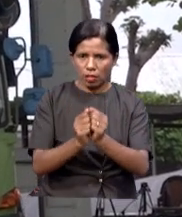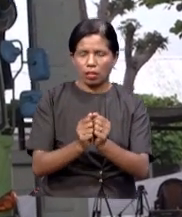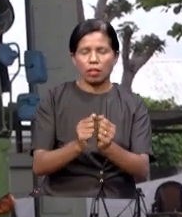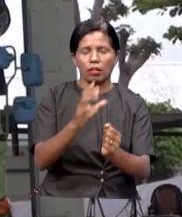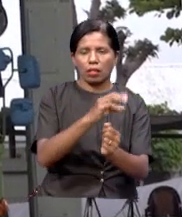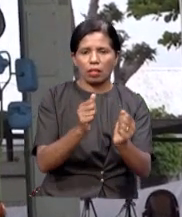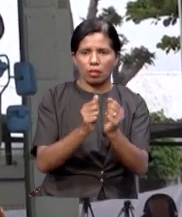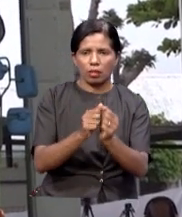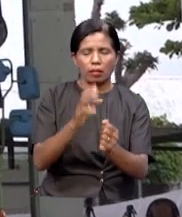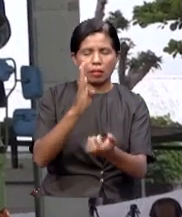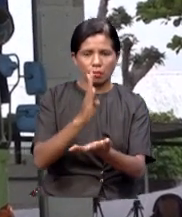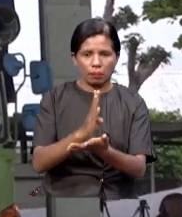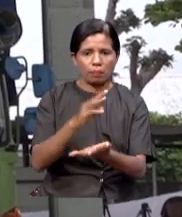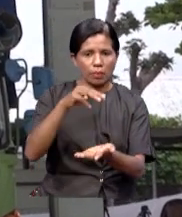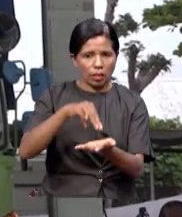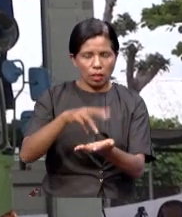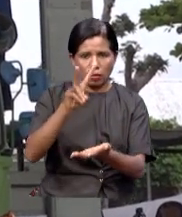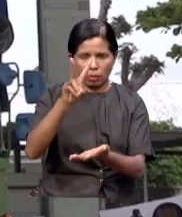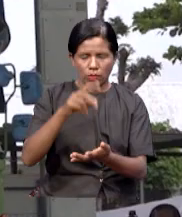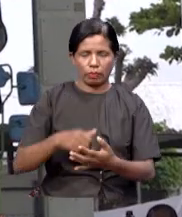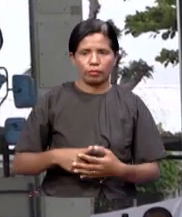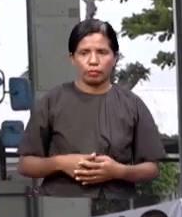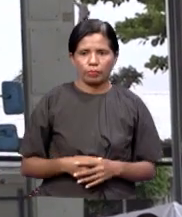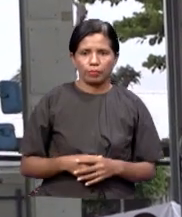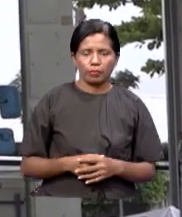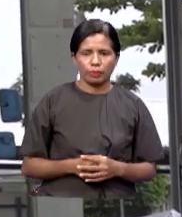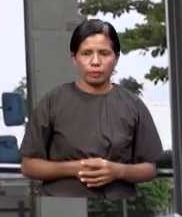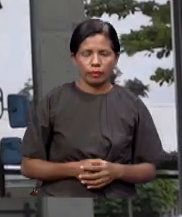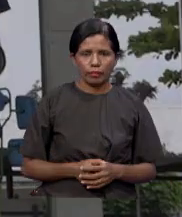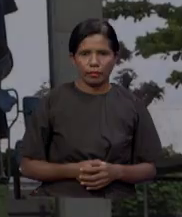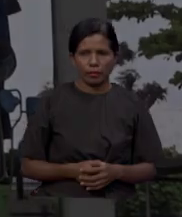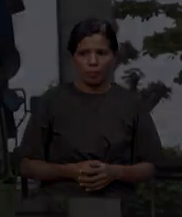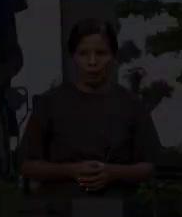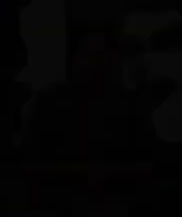americano milhão rua resin. Felicitas Borges, Dilma Suzetti, GMN.